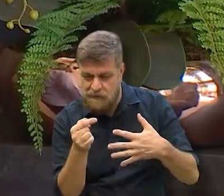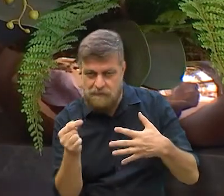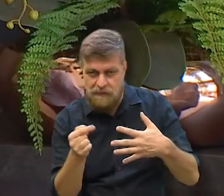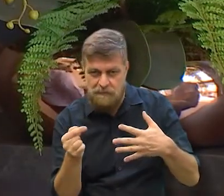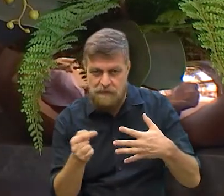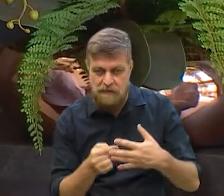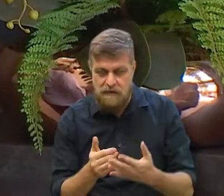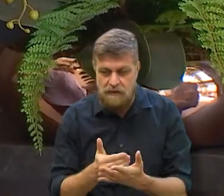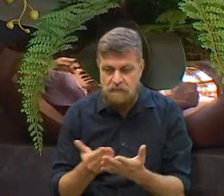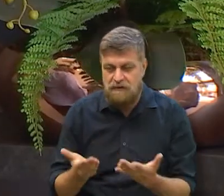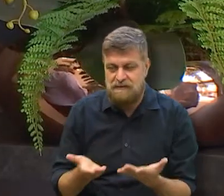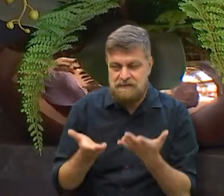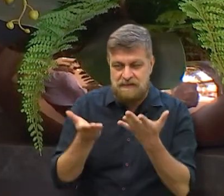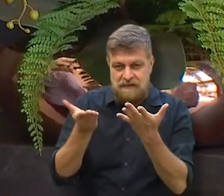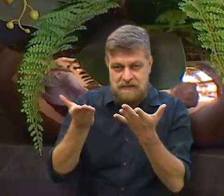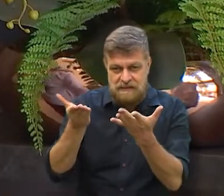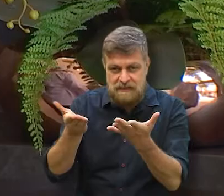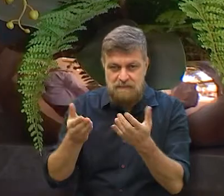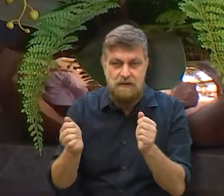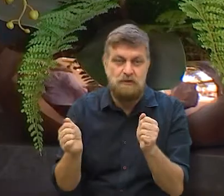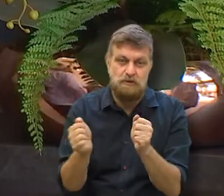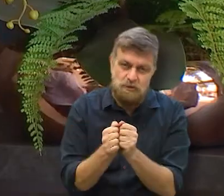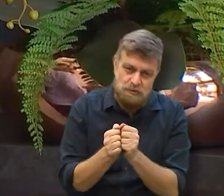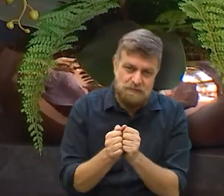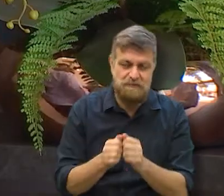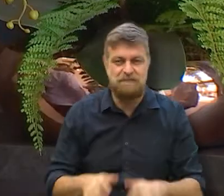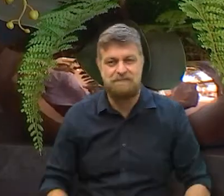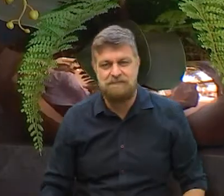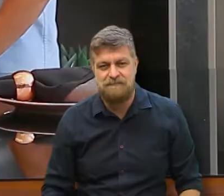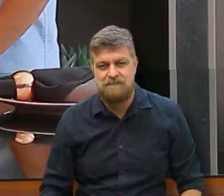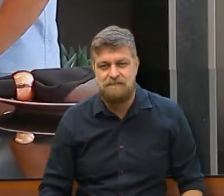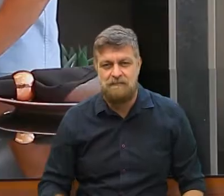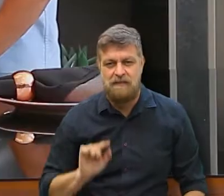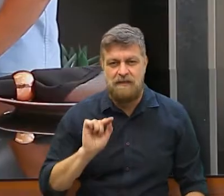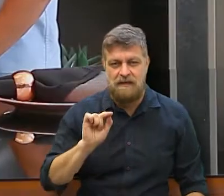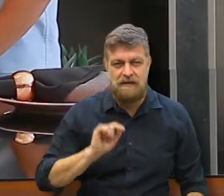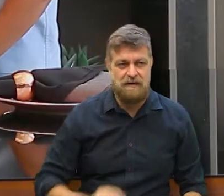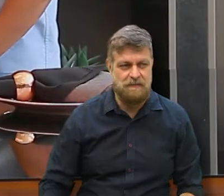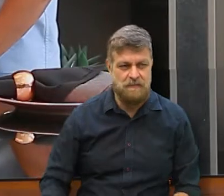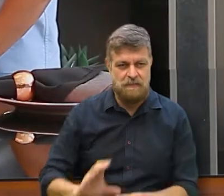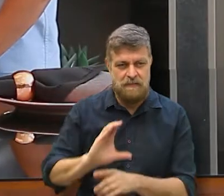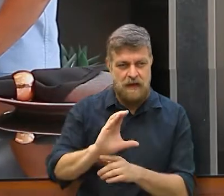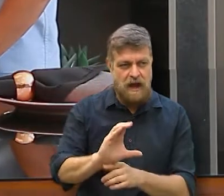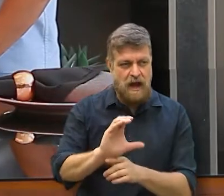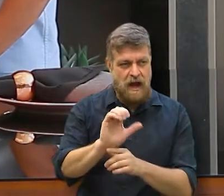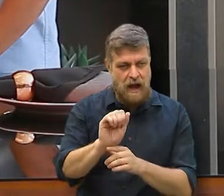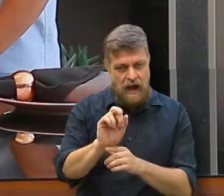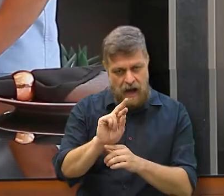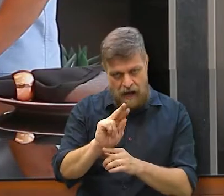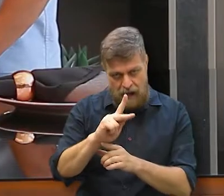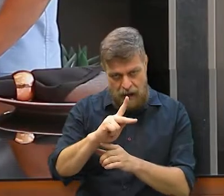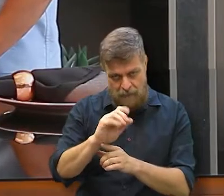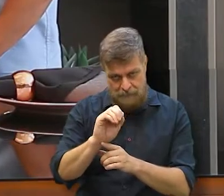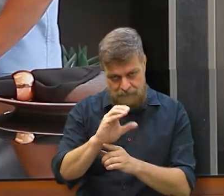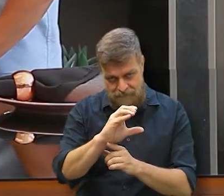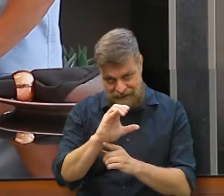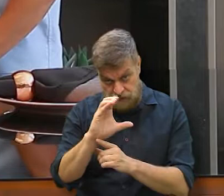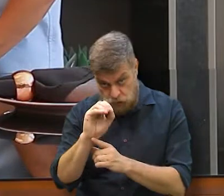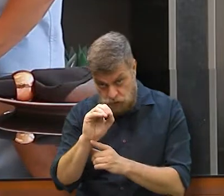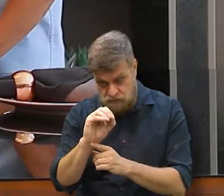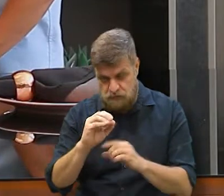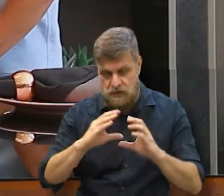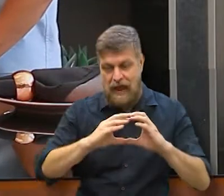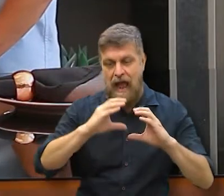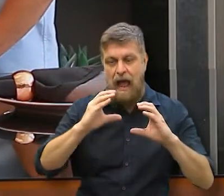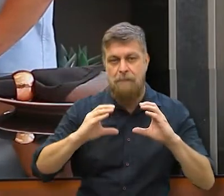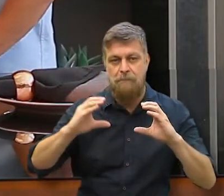pode servir ela como entrada ou como acompanhamento, que é o carpaccio de abobrinha. Meu Deus! E